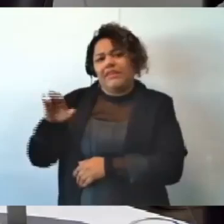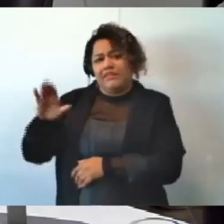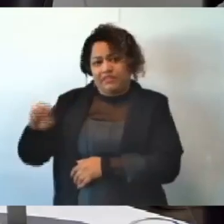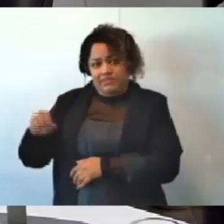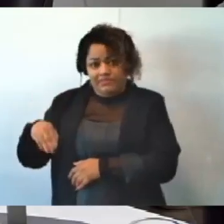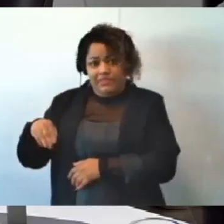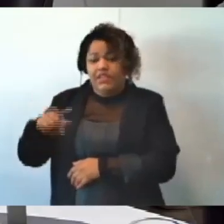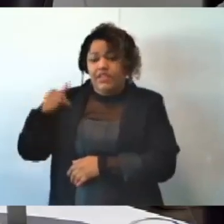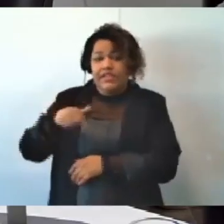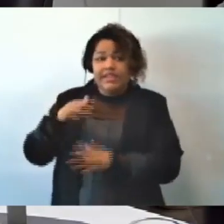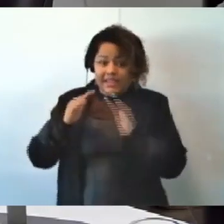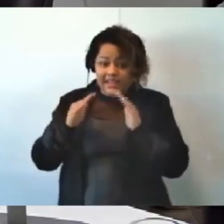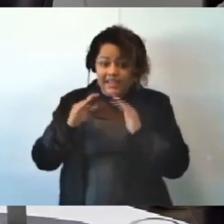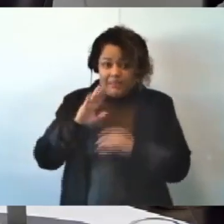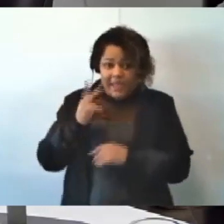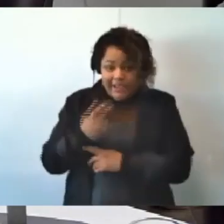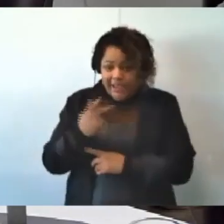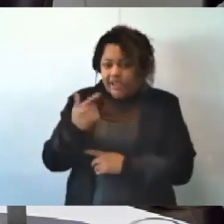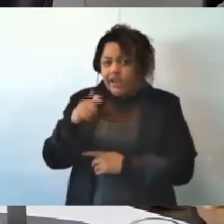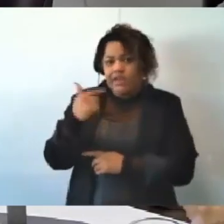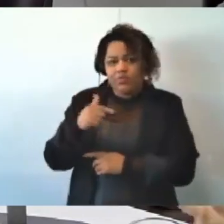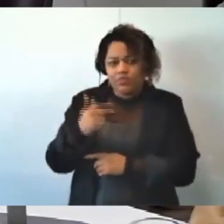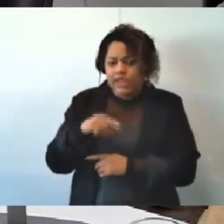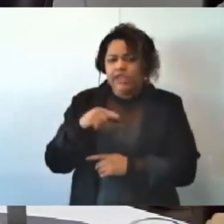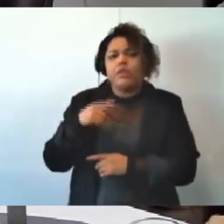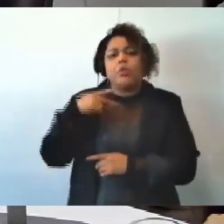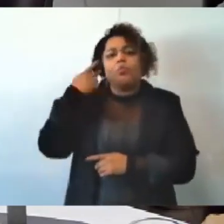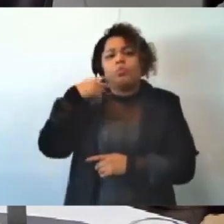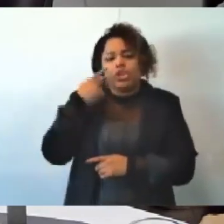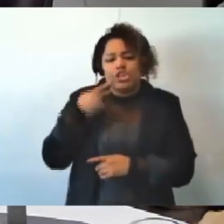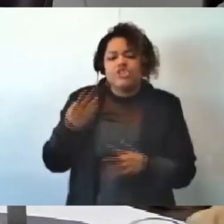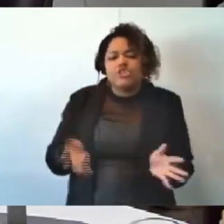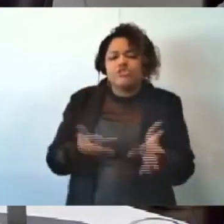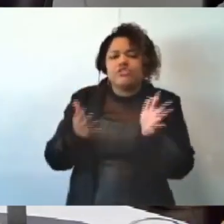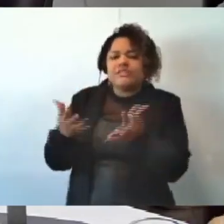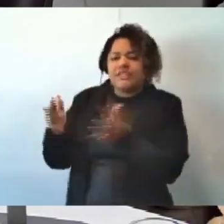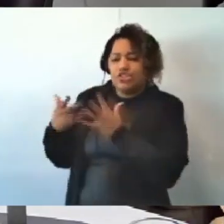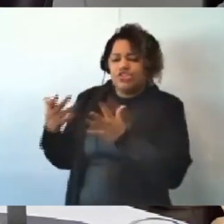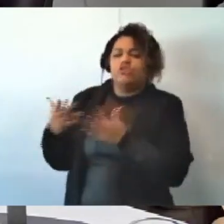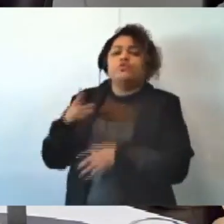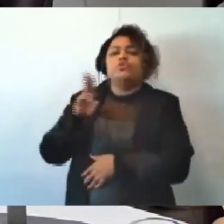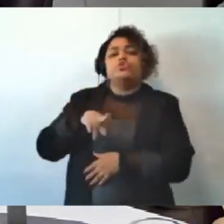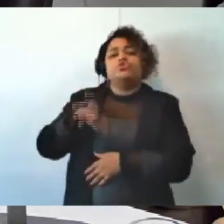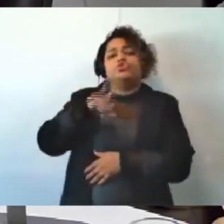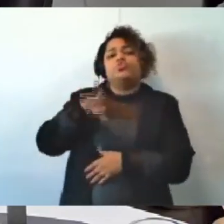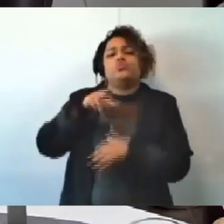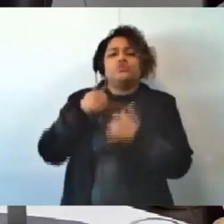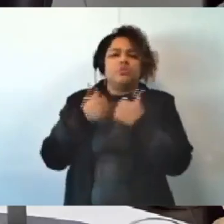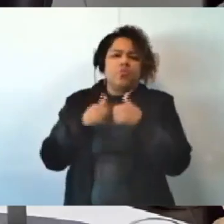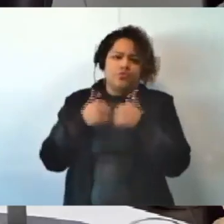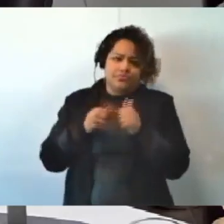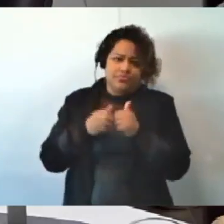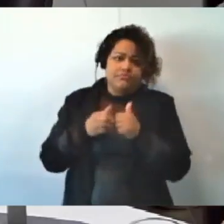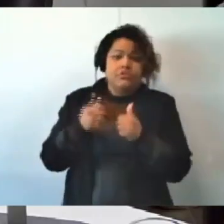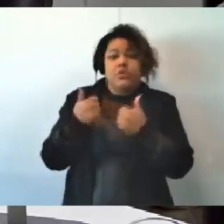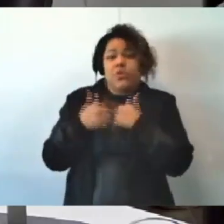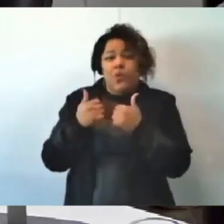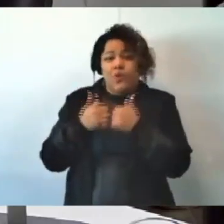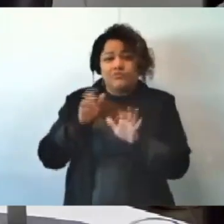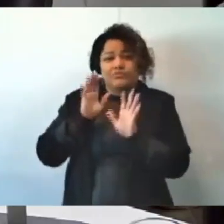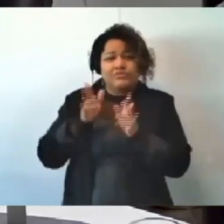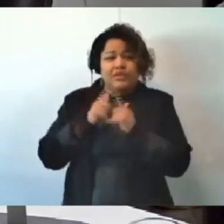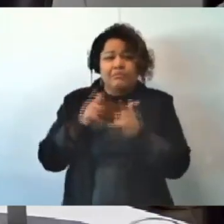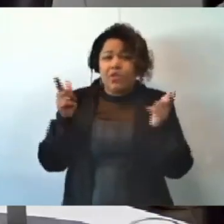precários, né? A maioria já são velhos, mais de 10 anos, que os ônibus têm uma data de validade, né? Uma validade de 10